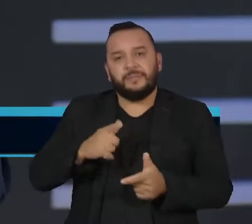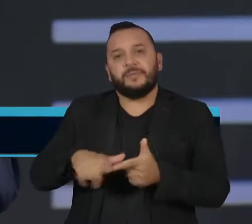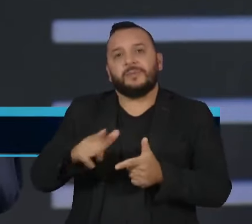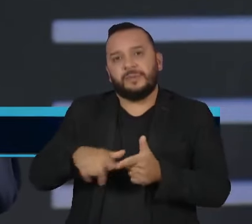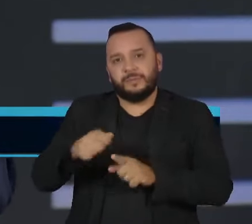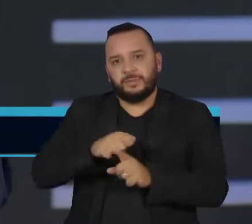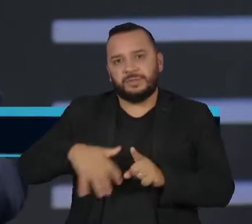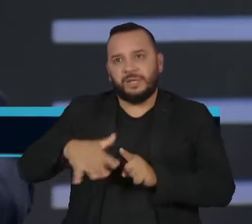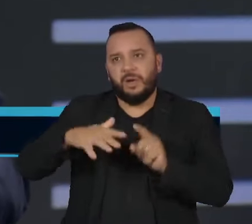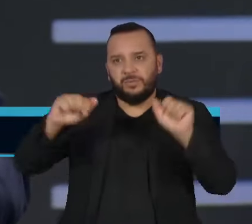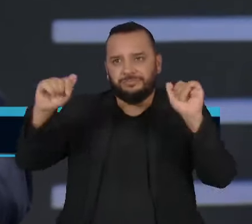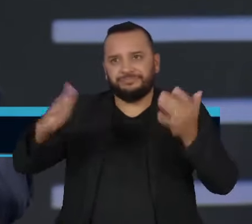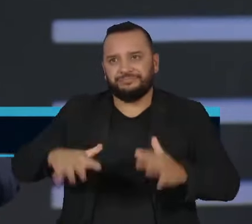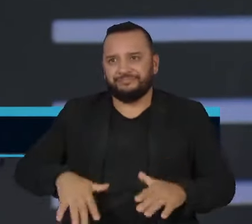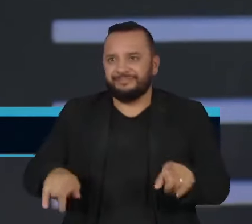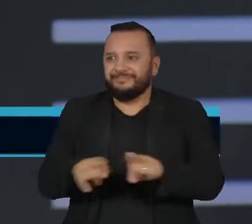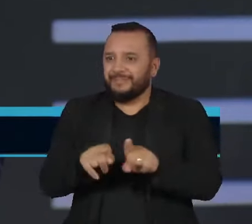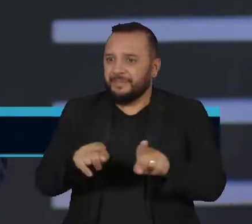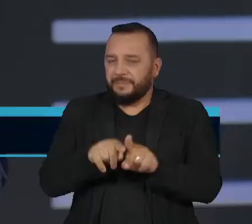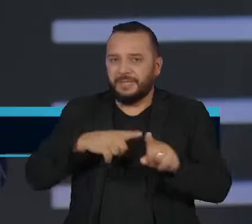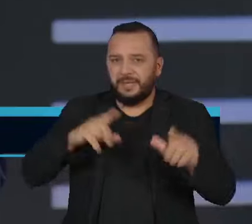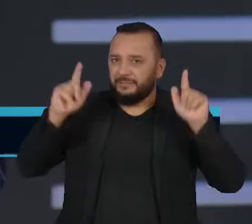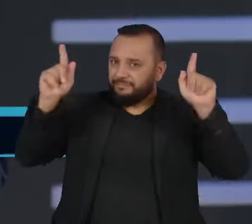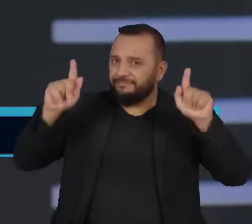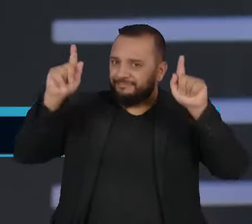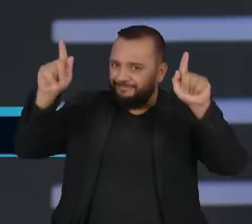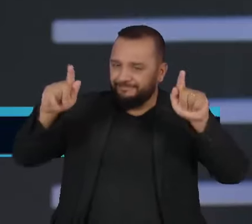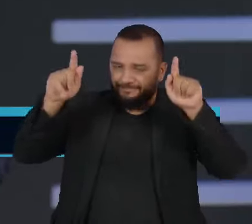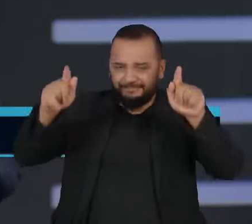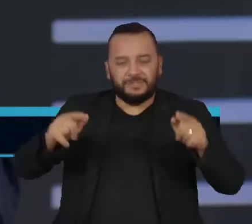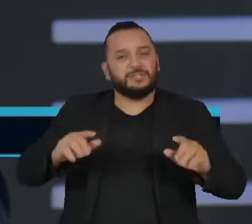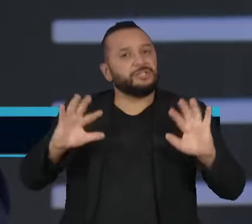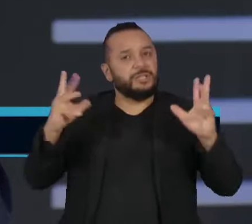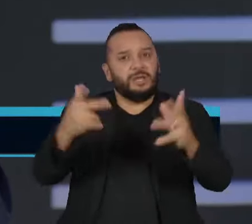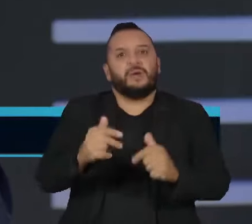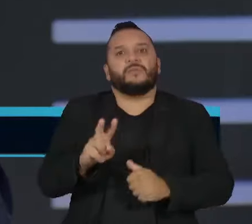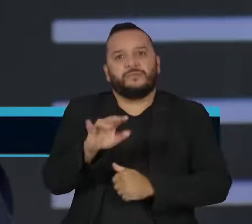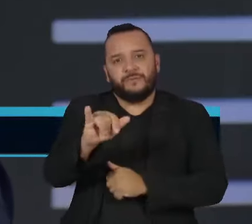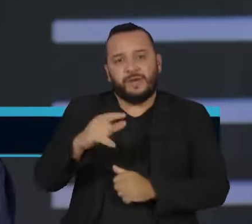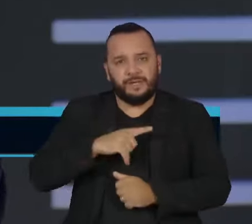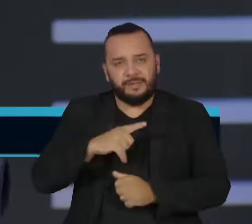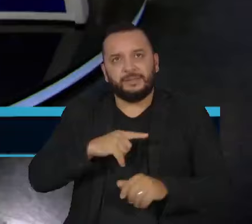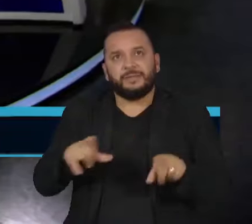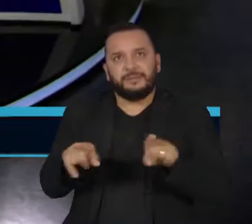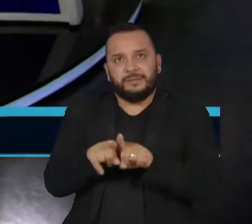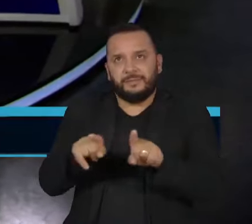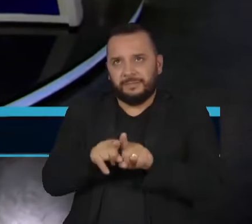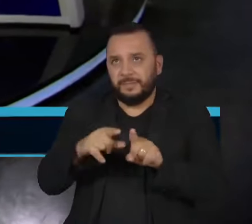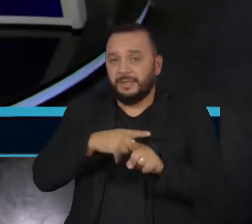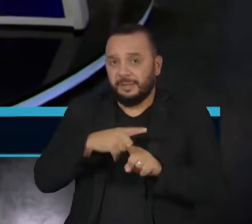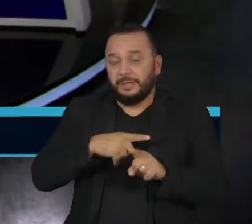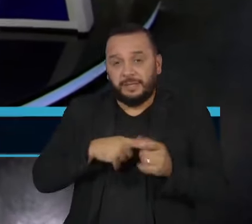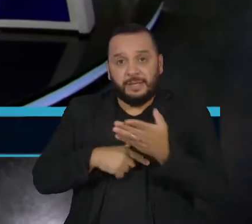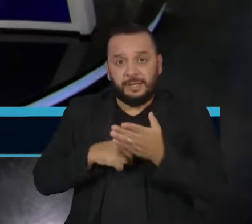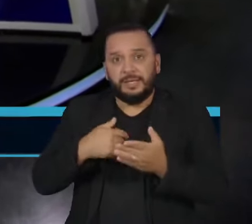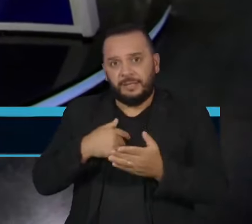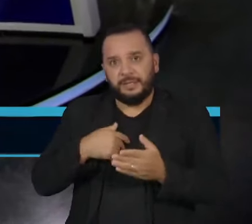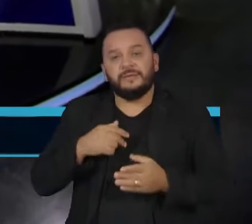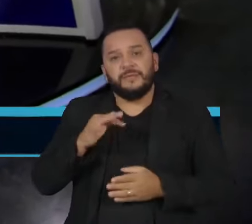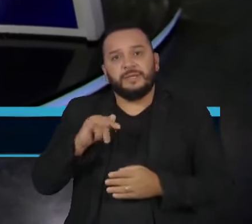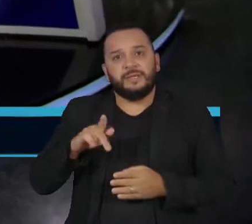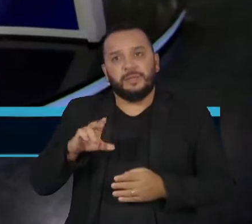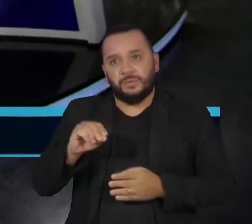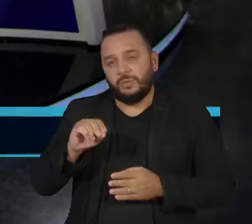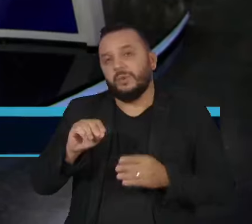ter certamente grandes manifestações e mais greves gerais. É bom lembrar que o presidente Fernando de la Rúa, há não muito tempo atrás, saiu da